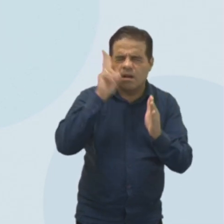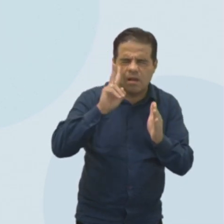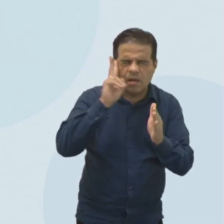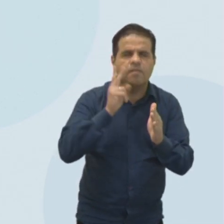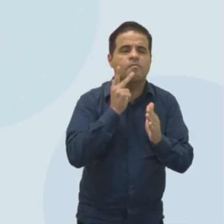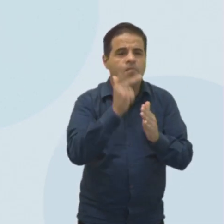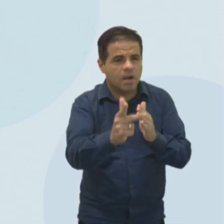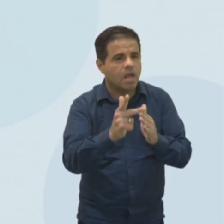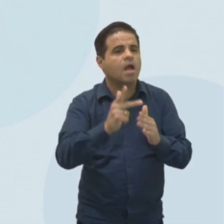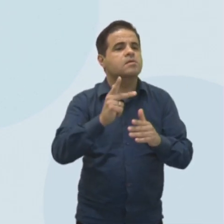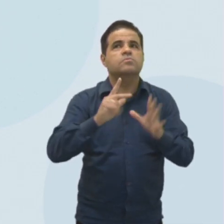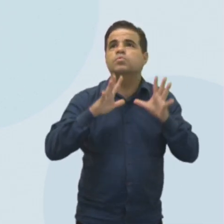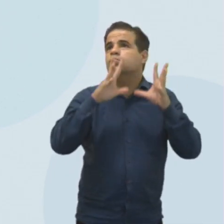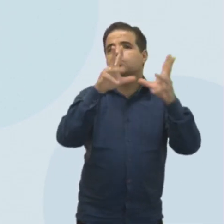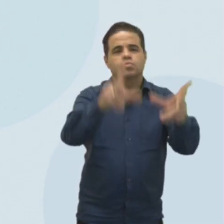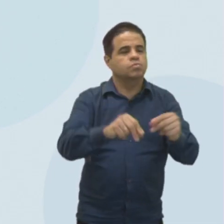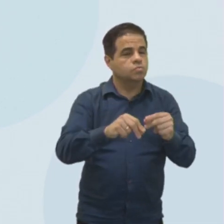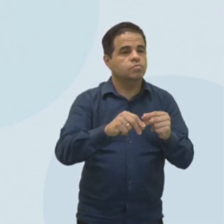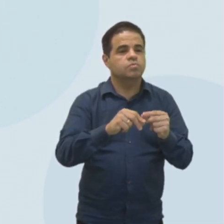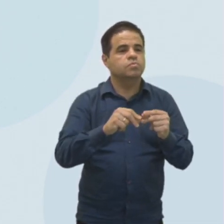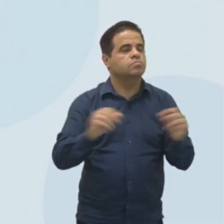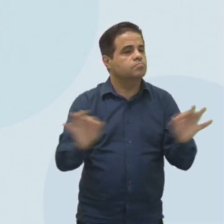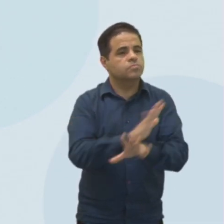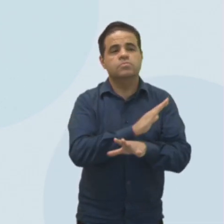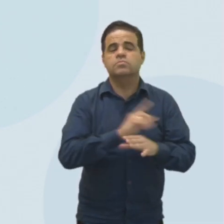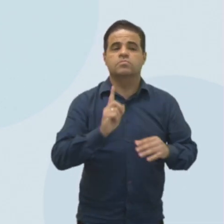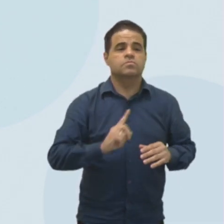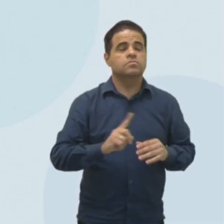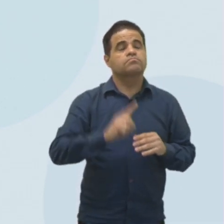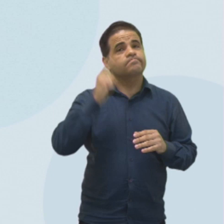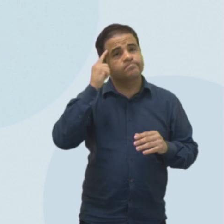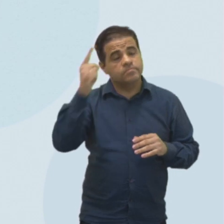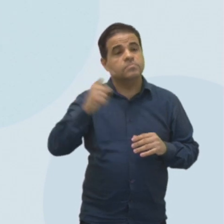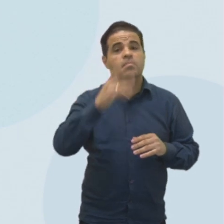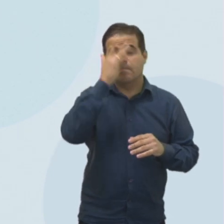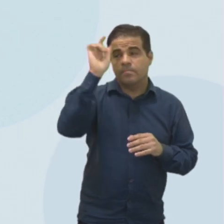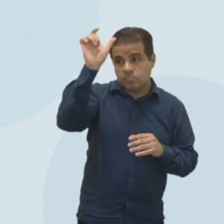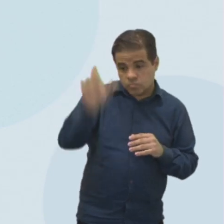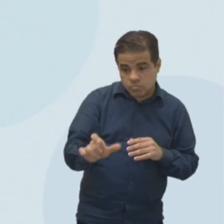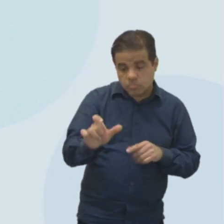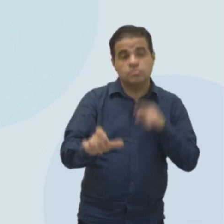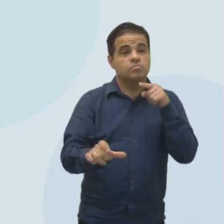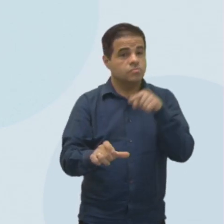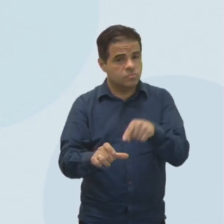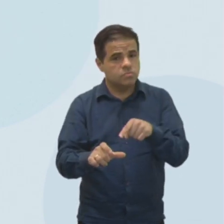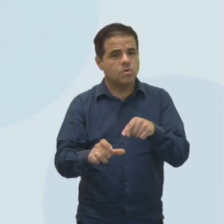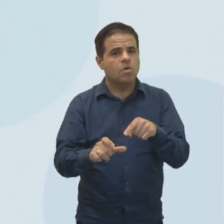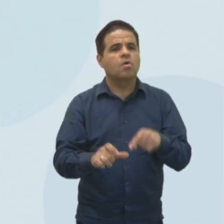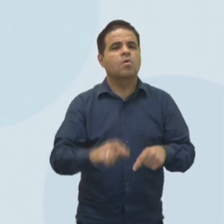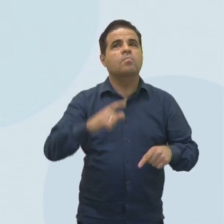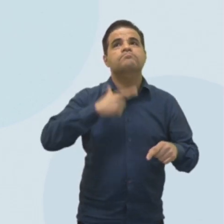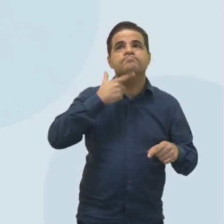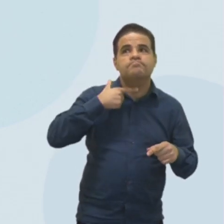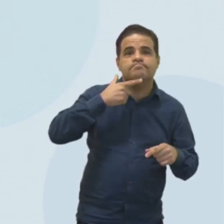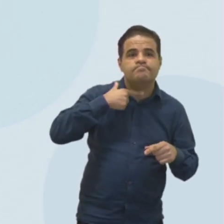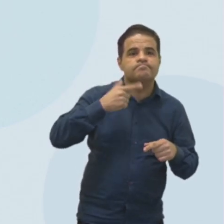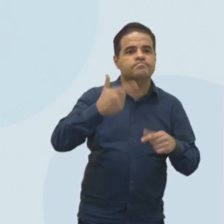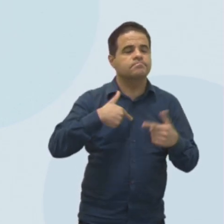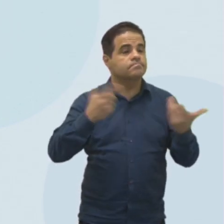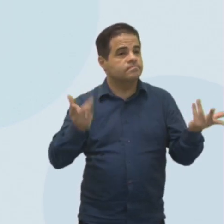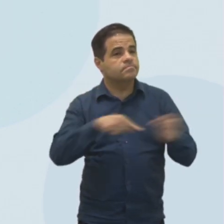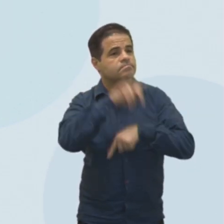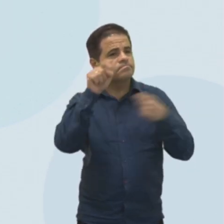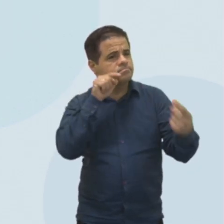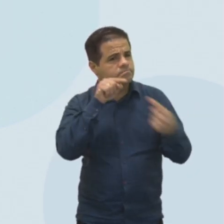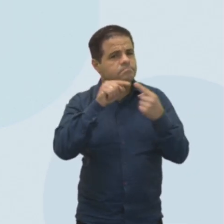não é uma produção totalmente equipada, mas minimamente alguém que deseja, que tem a intenção